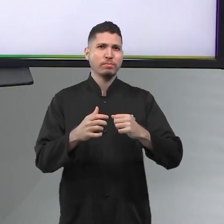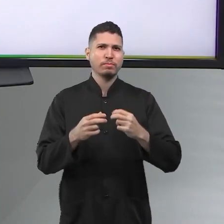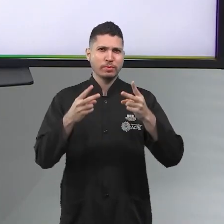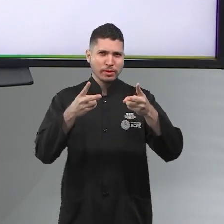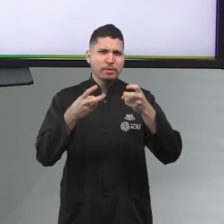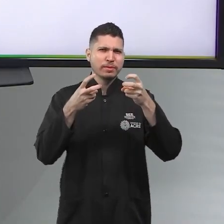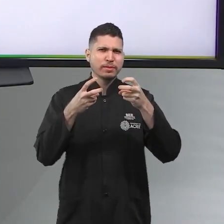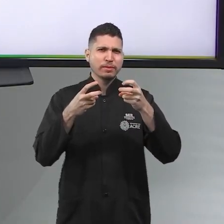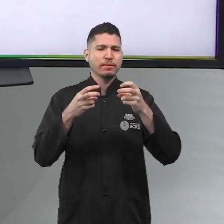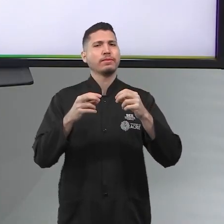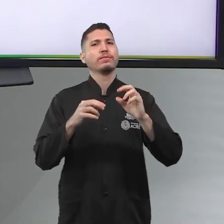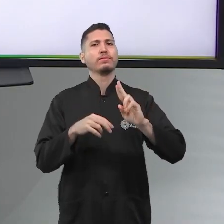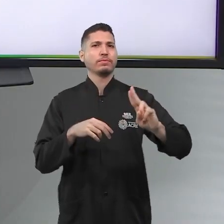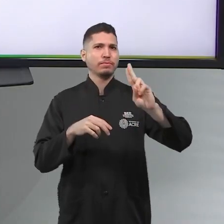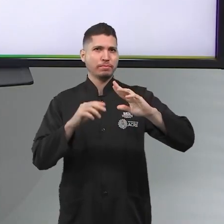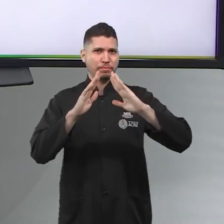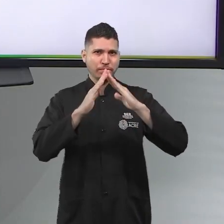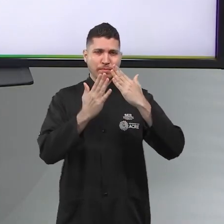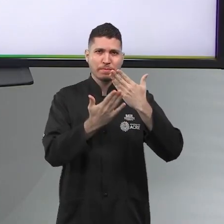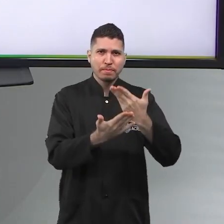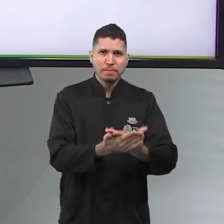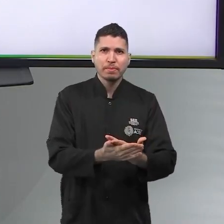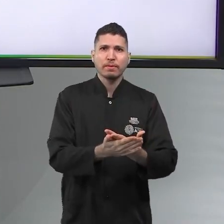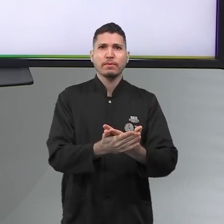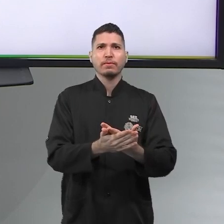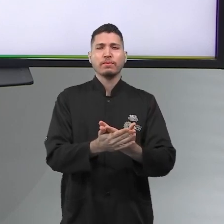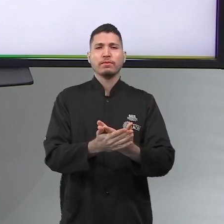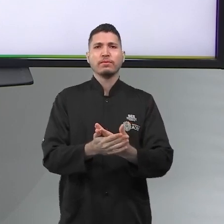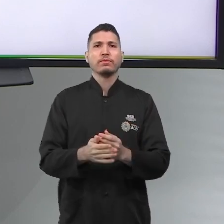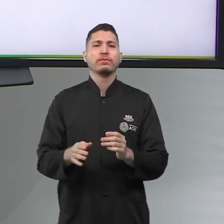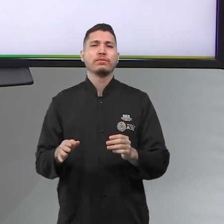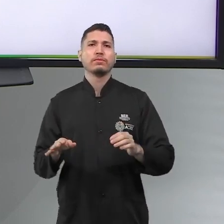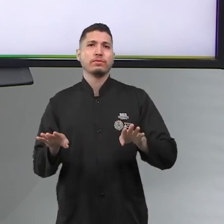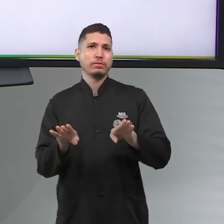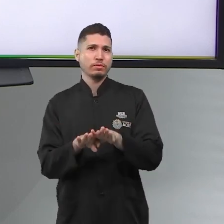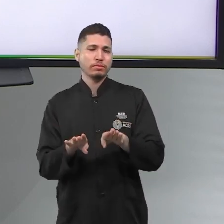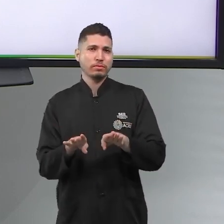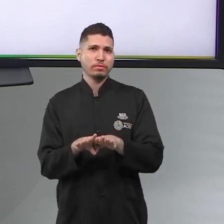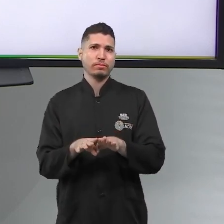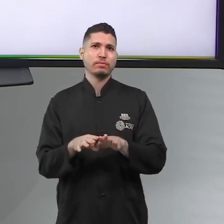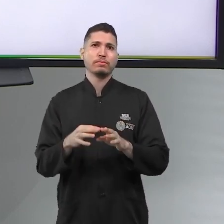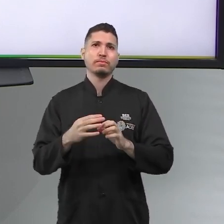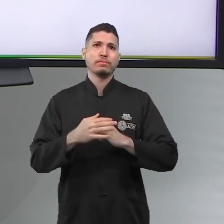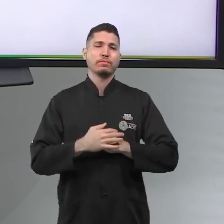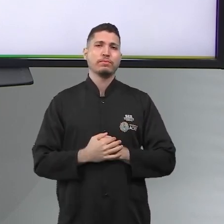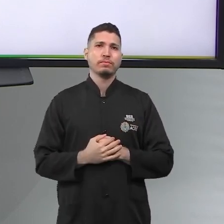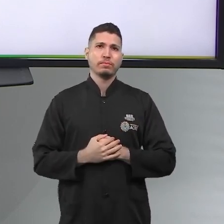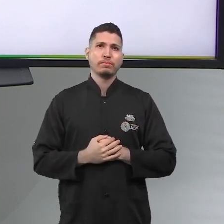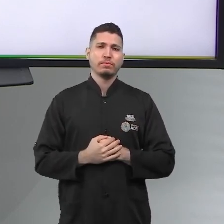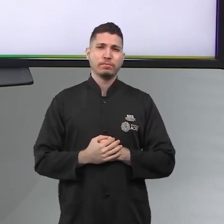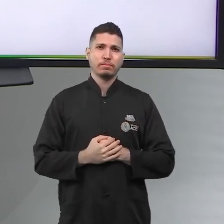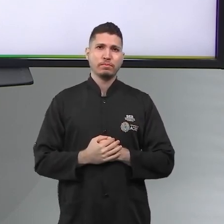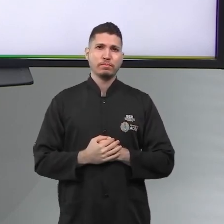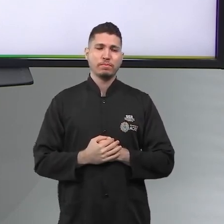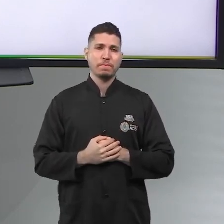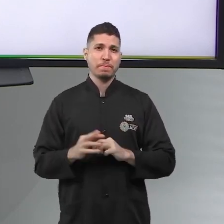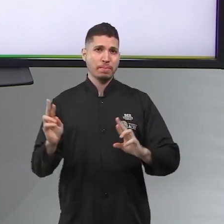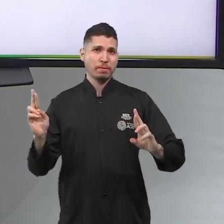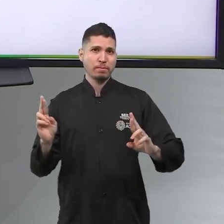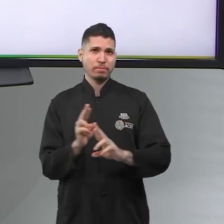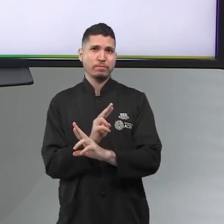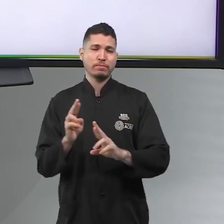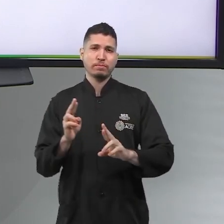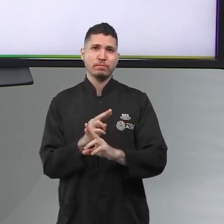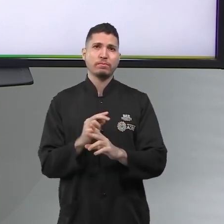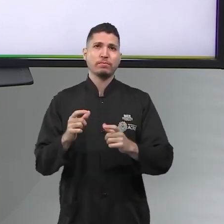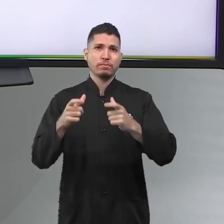da escola e traz uma particularidade, cita aliás uma particularidade fundamental em relação ao